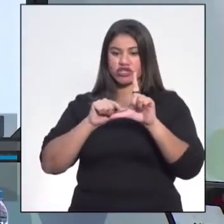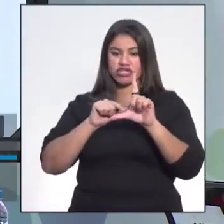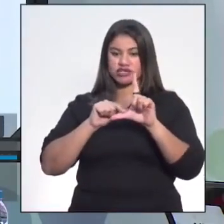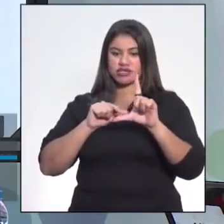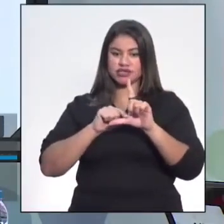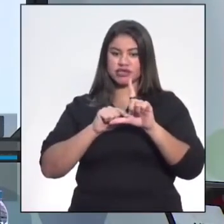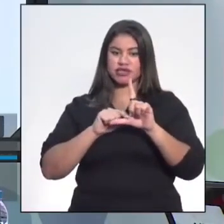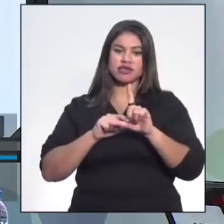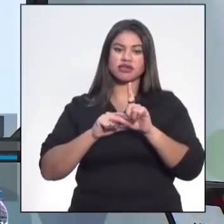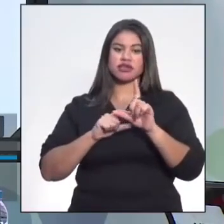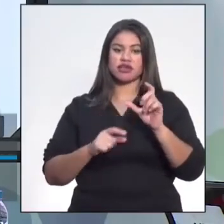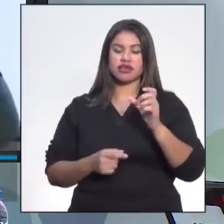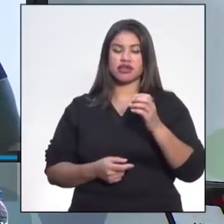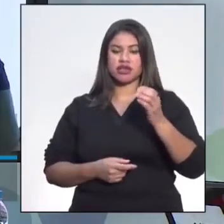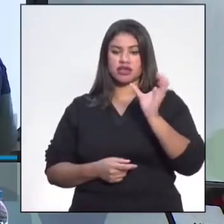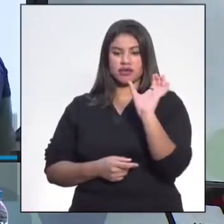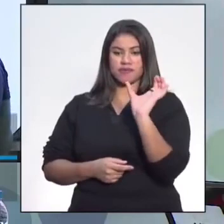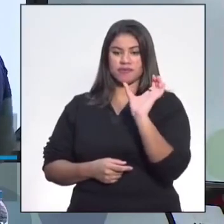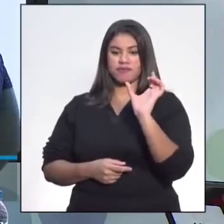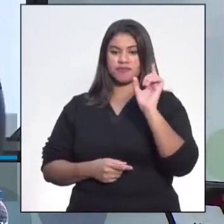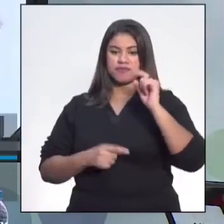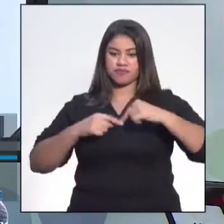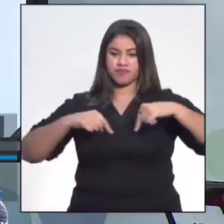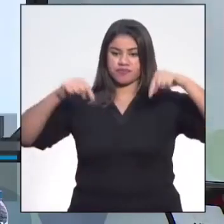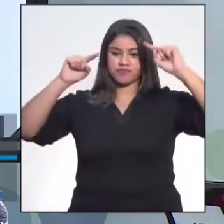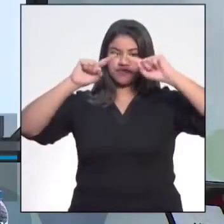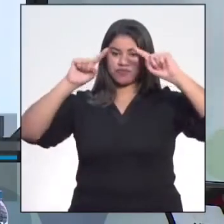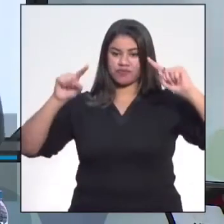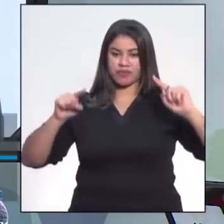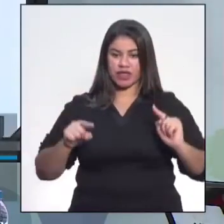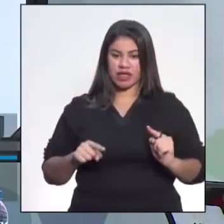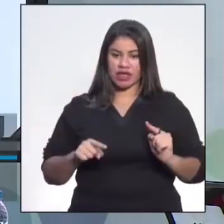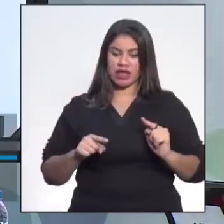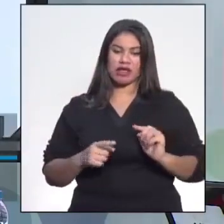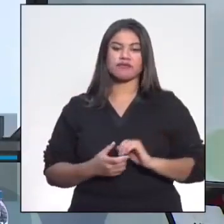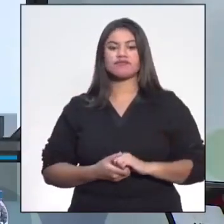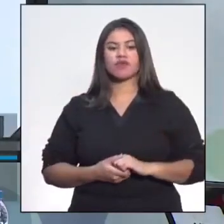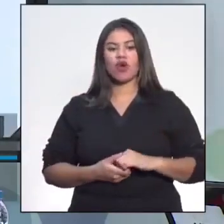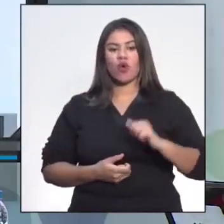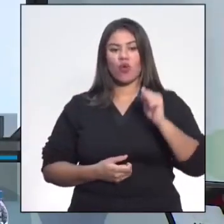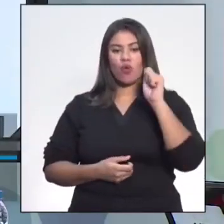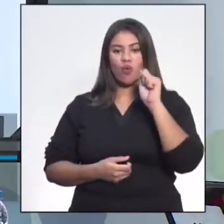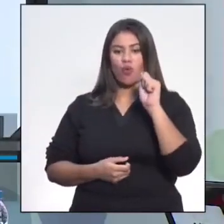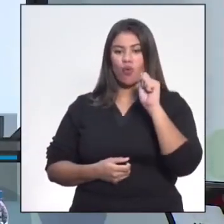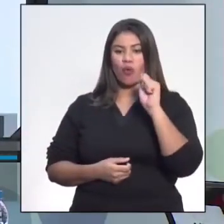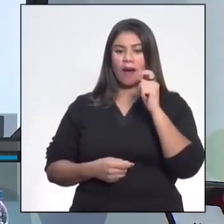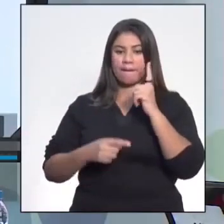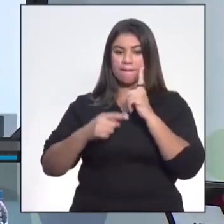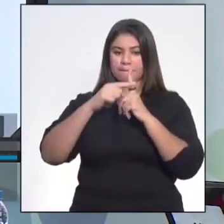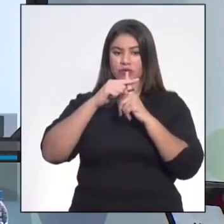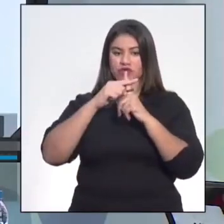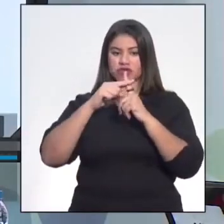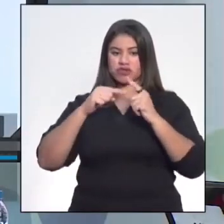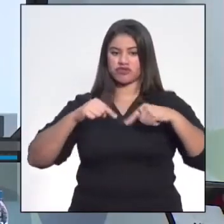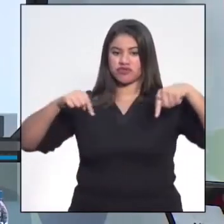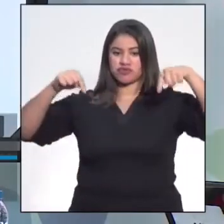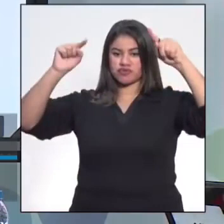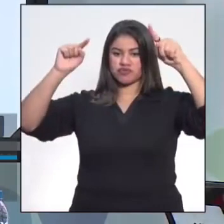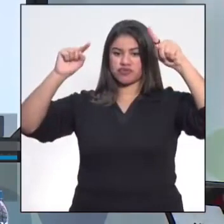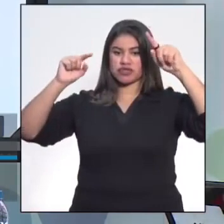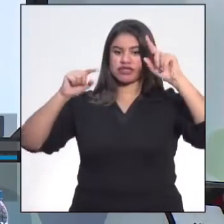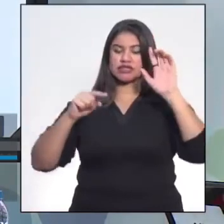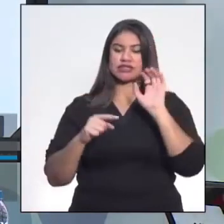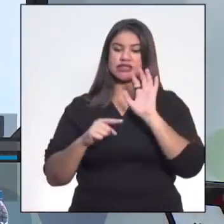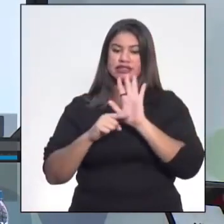concavidade a gente vê pelo A, sim? Lembrando que se o meu A for positivo, a concavidade está voltada para cima. Se o meu A